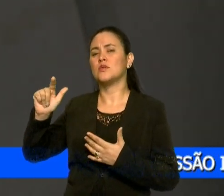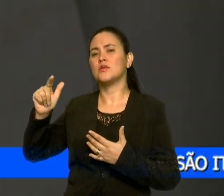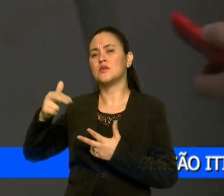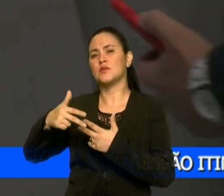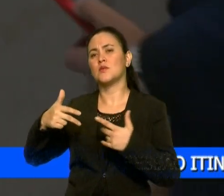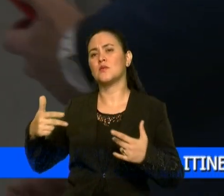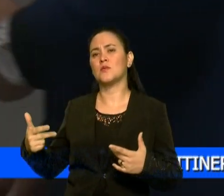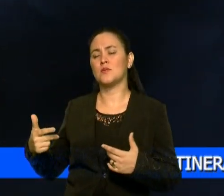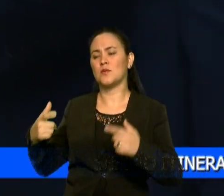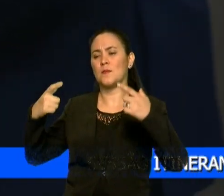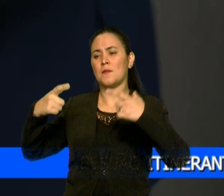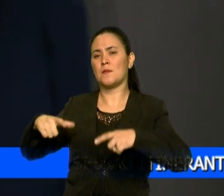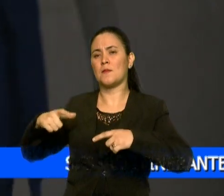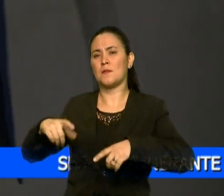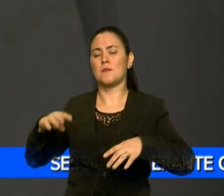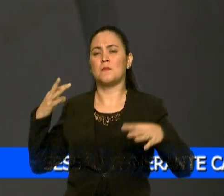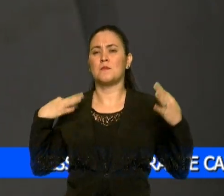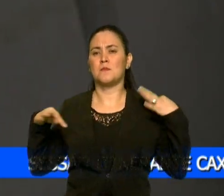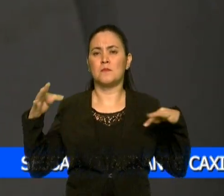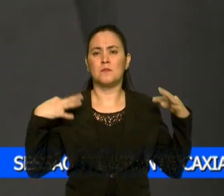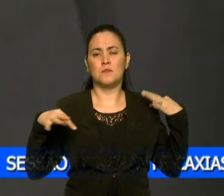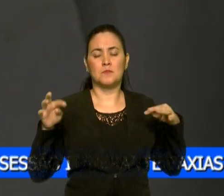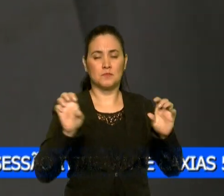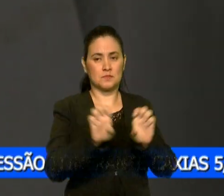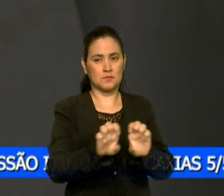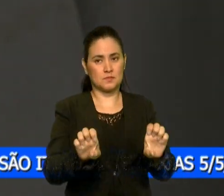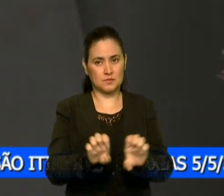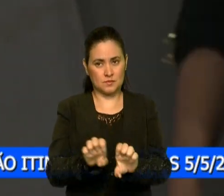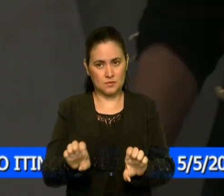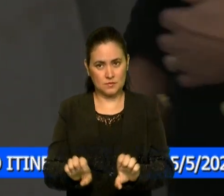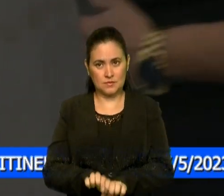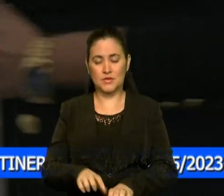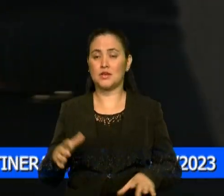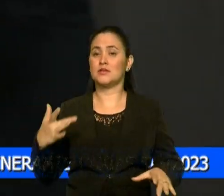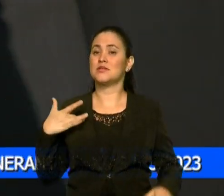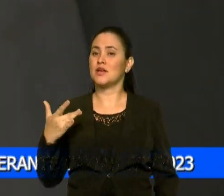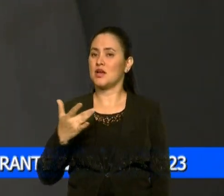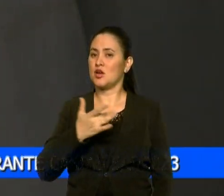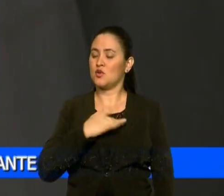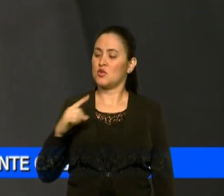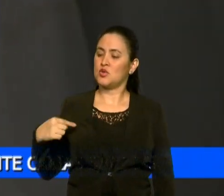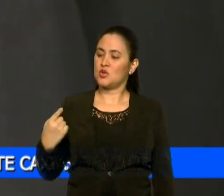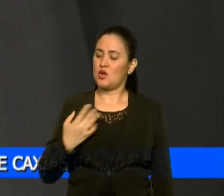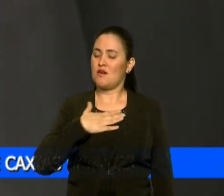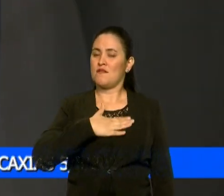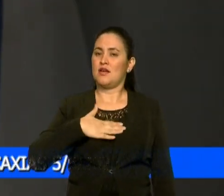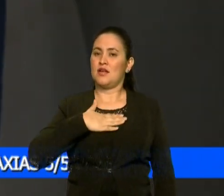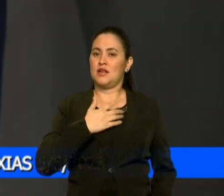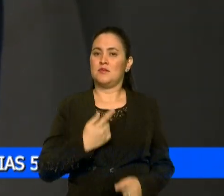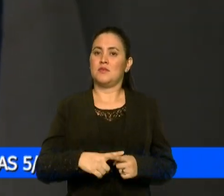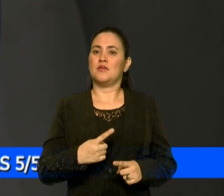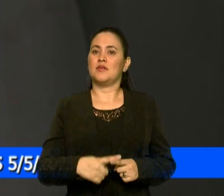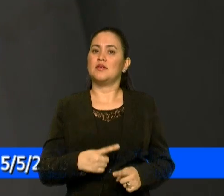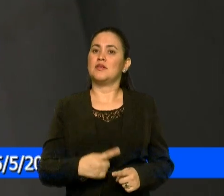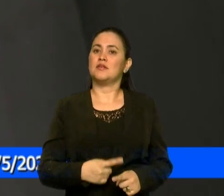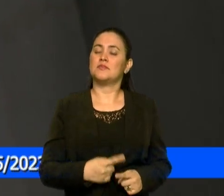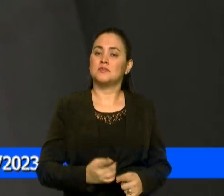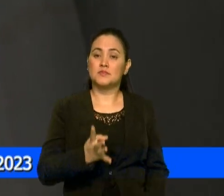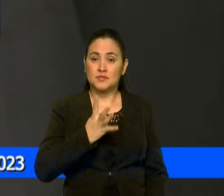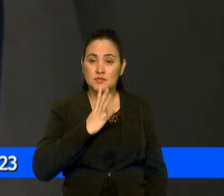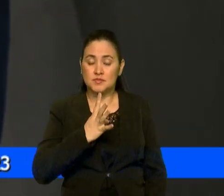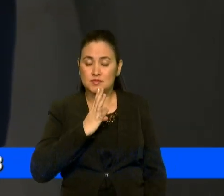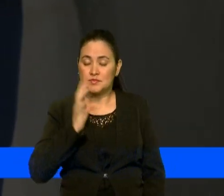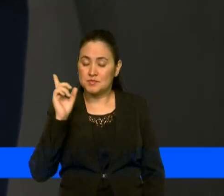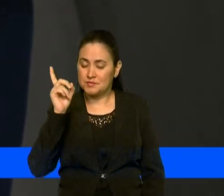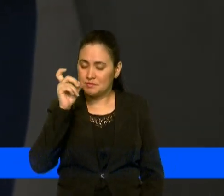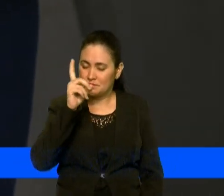vem fazendo, na parte da infraestrutura, na saúde. Então a gente fica muito feliz, porque a gente sabe da difícil missão